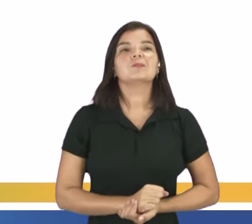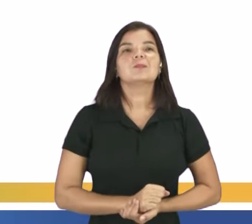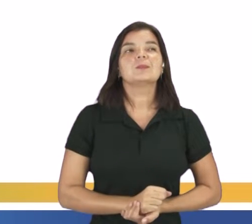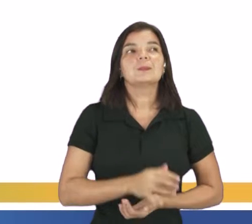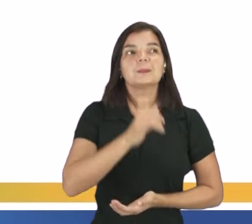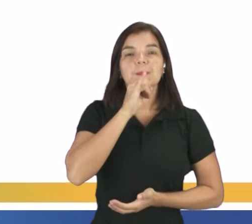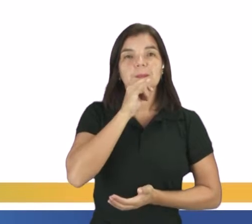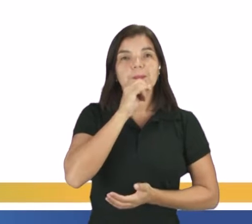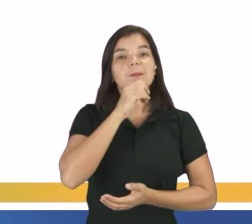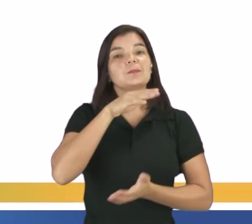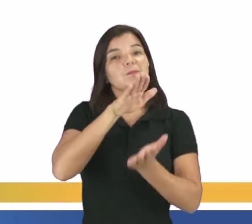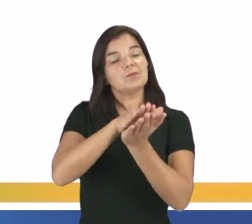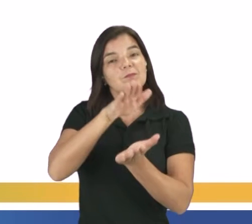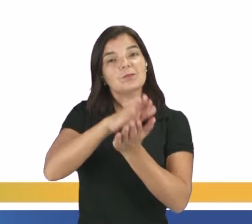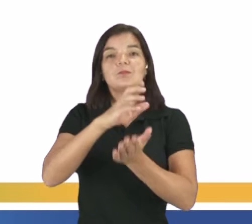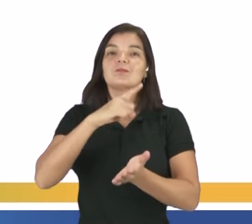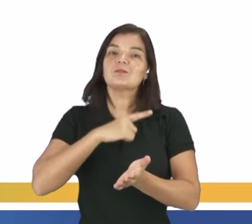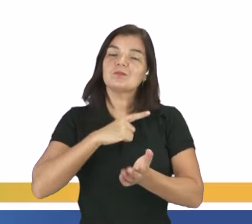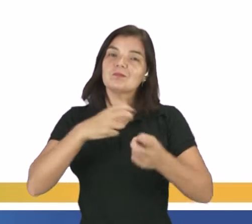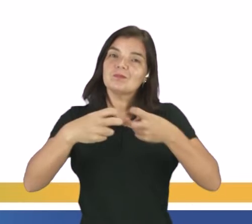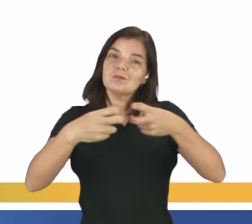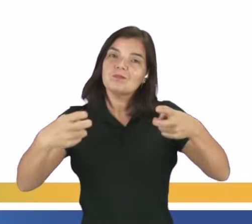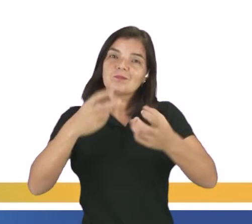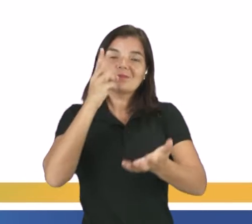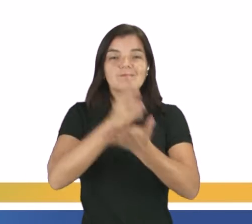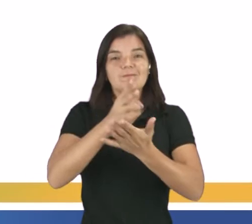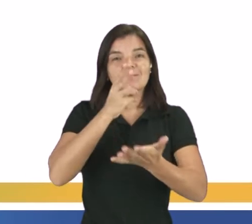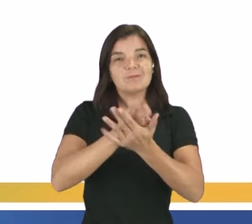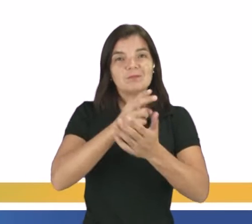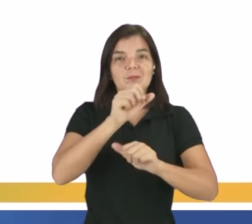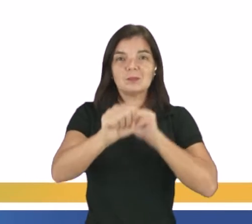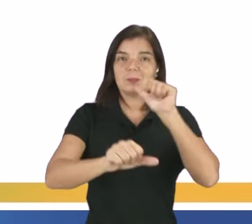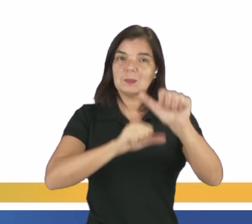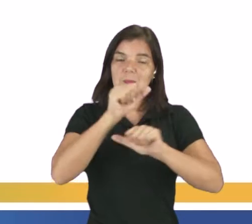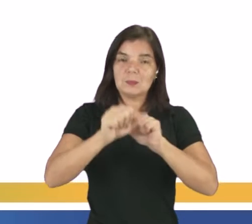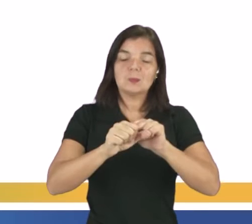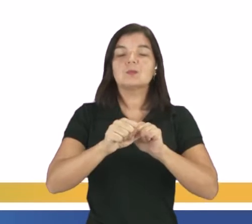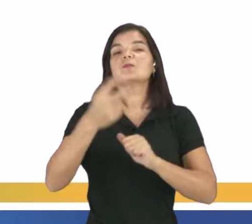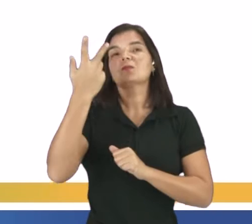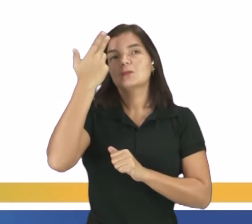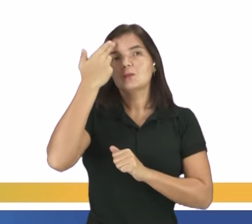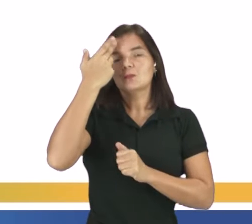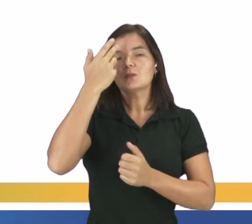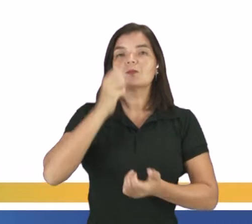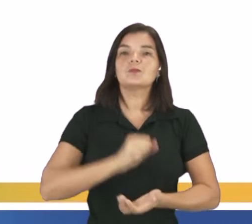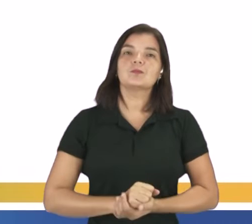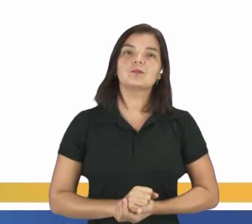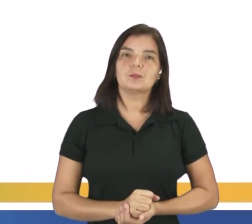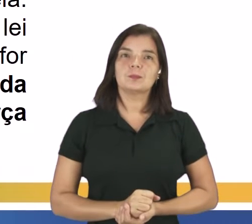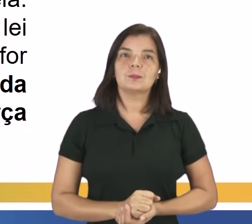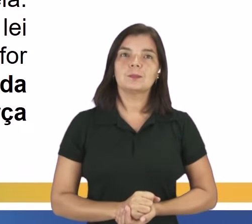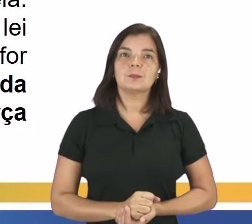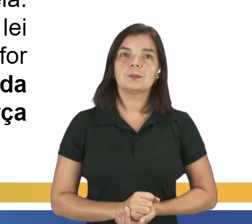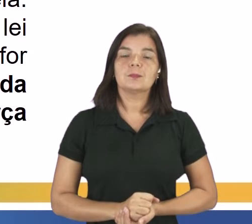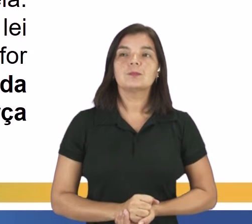oposto, pois a mola sempre tende, o corpo elástico sempre tende a voltar à sua situação, seu estado de